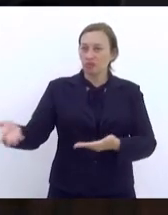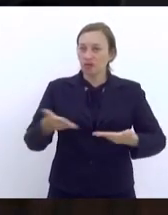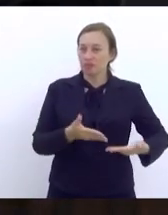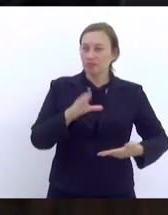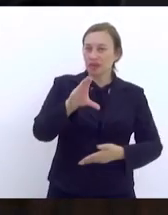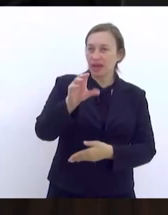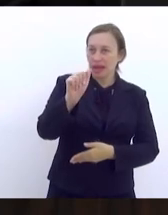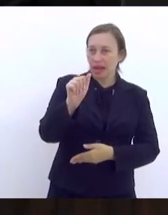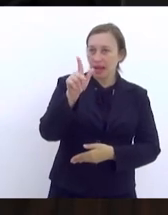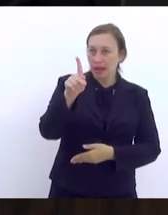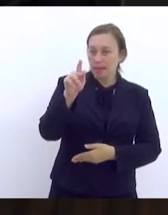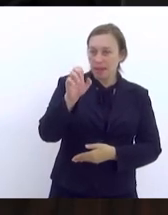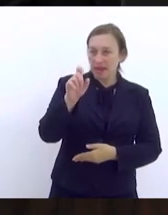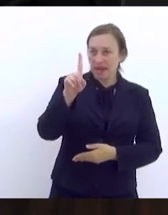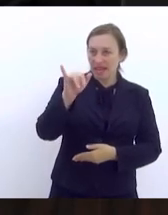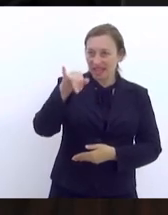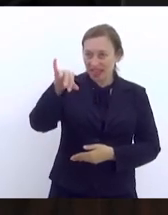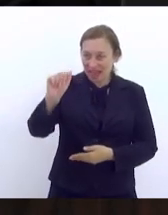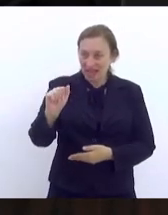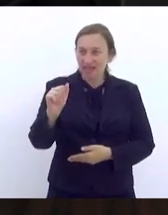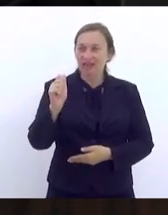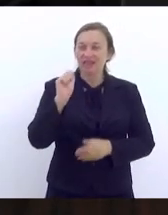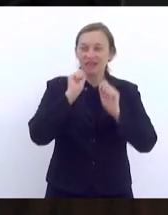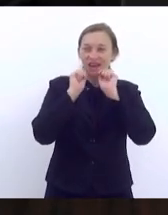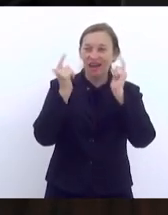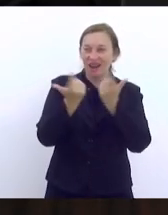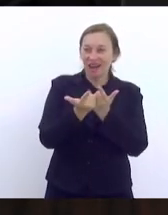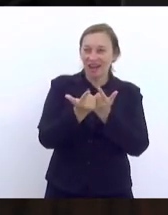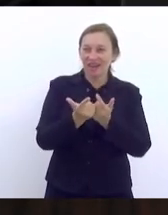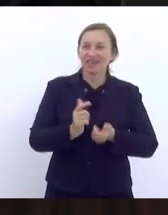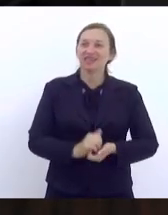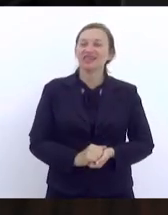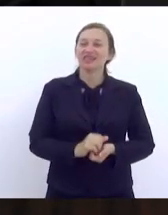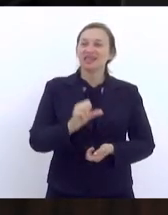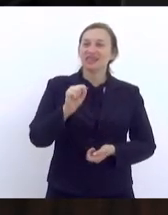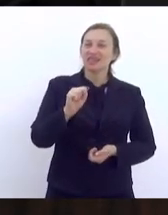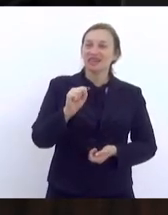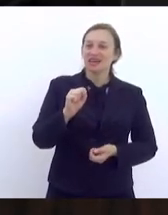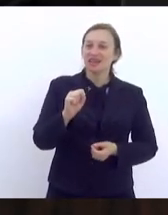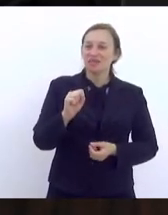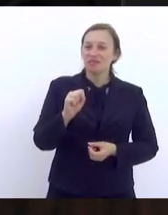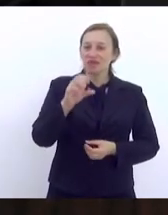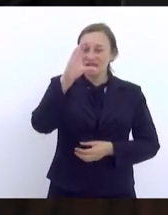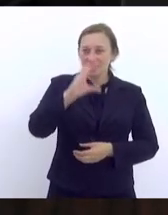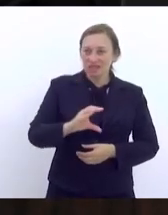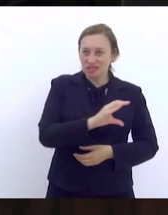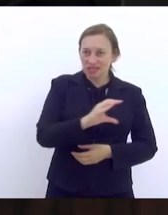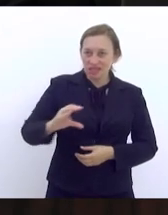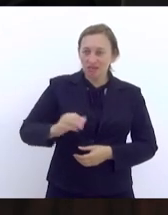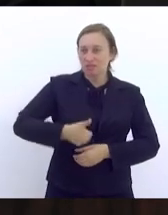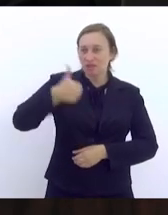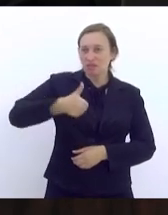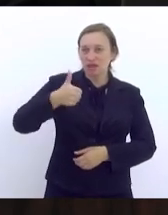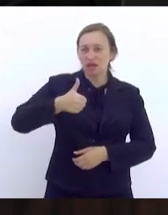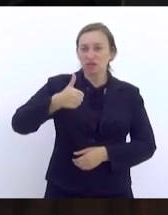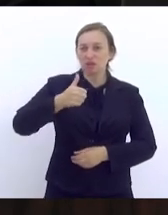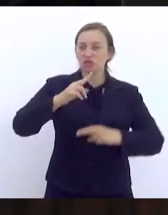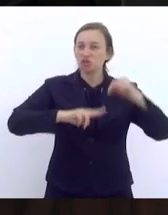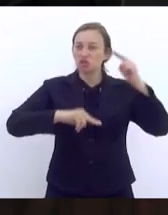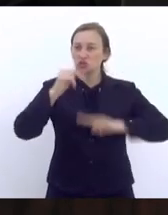Capelania da led da santa missa realizada no dia primeiro de junho de